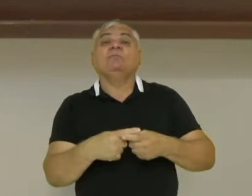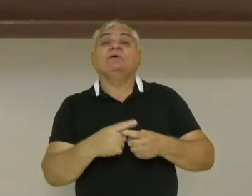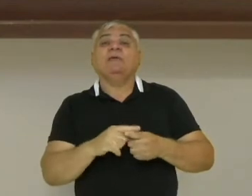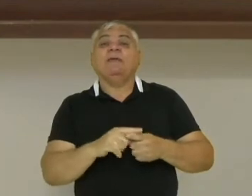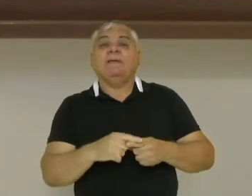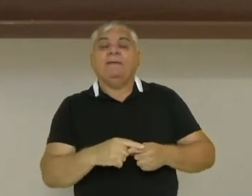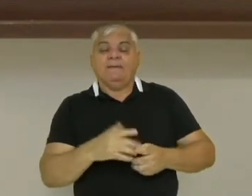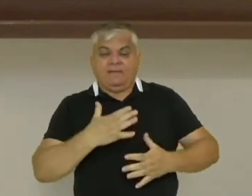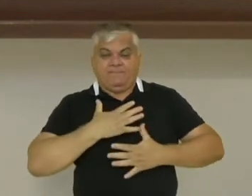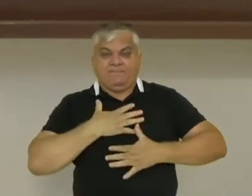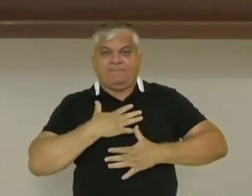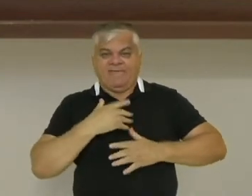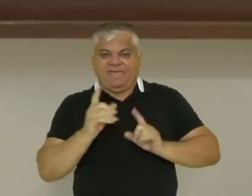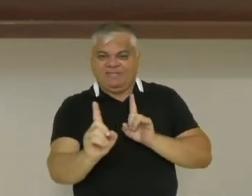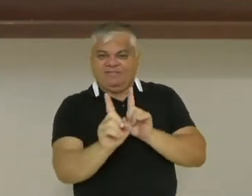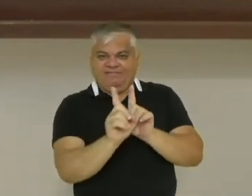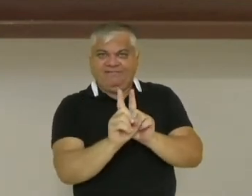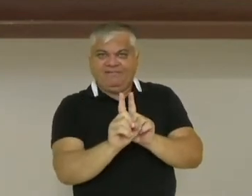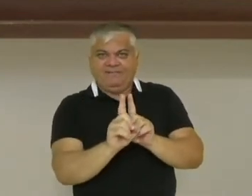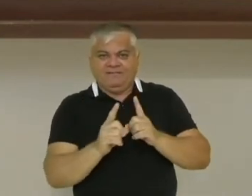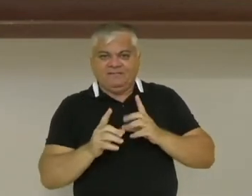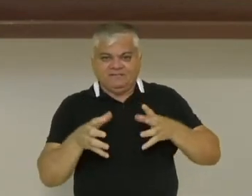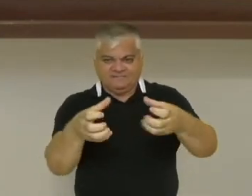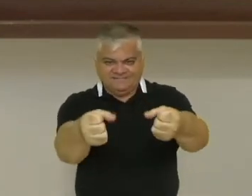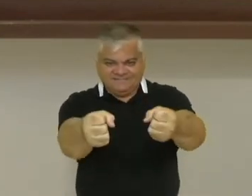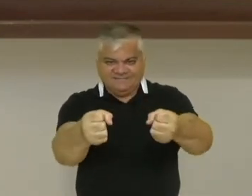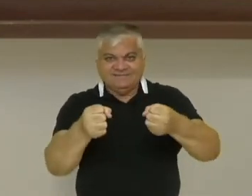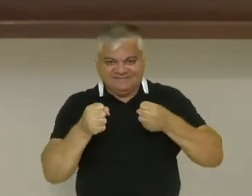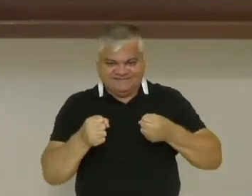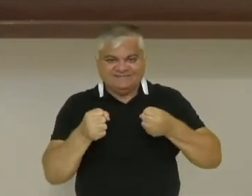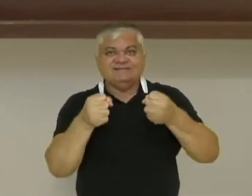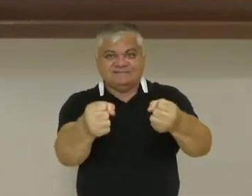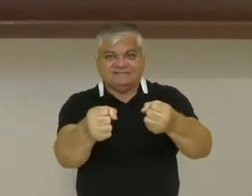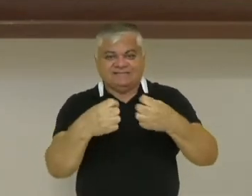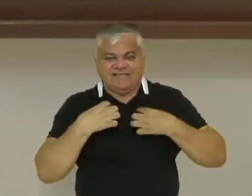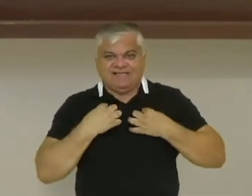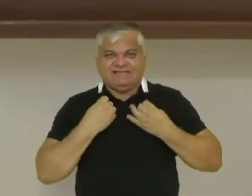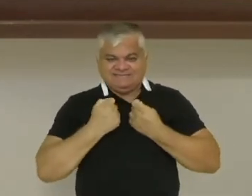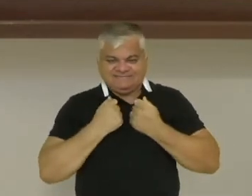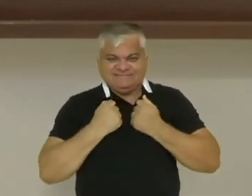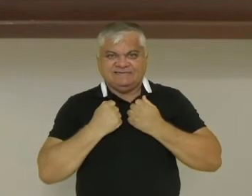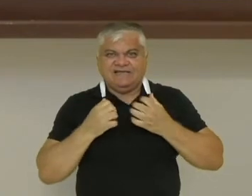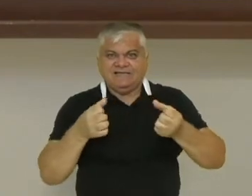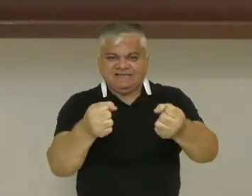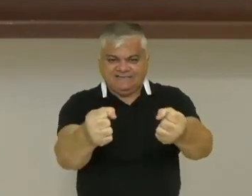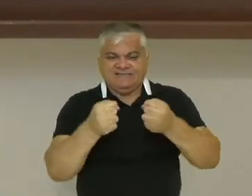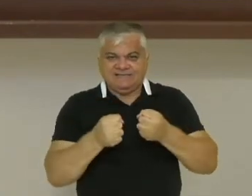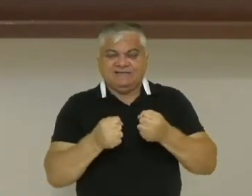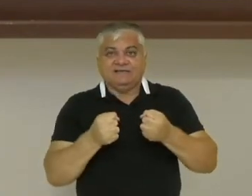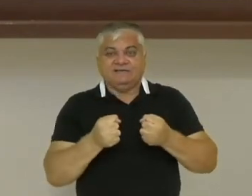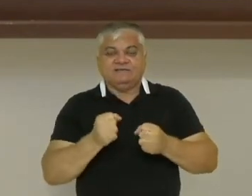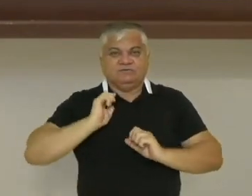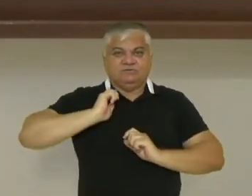que tem que ficar próximo. Então, lá o judô, né, segurar ali no